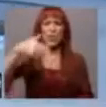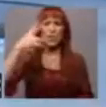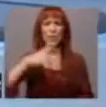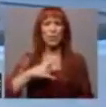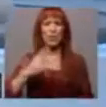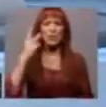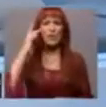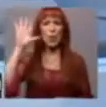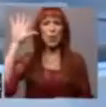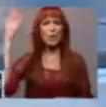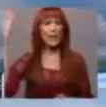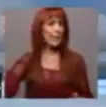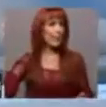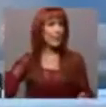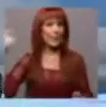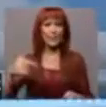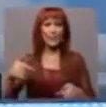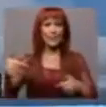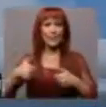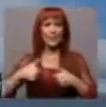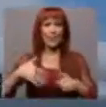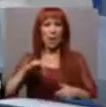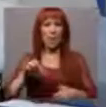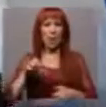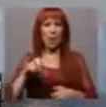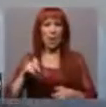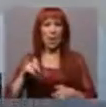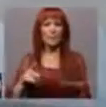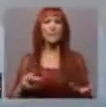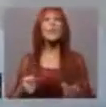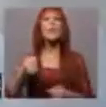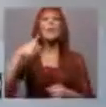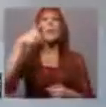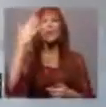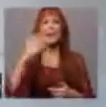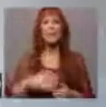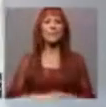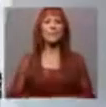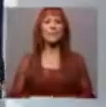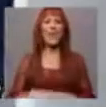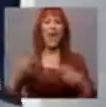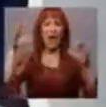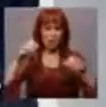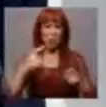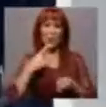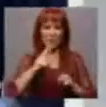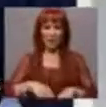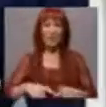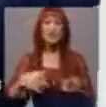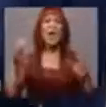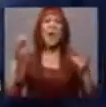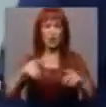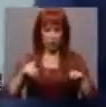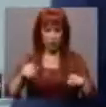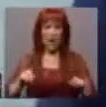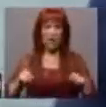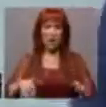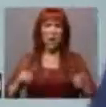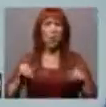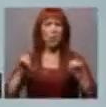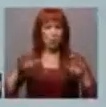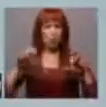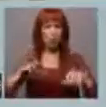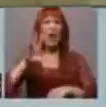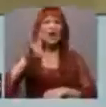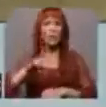Vamos ver o tempo que faz com a meteorologista Paula Leitão. Olá Paula, bom dia. A chuva está de regresso? A chuva já está de regresso, já começou a chover